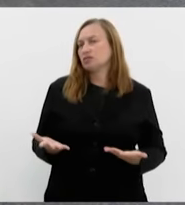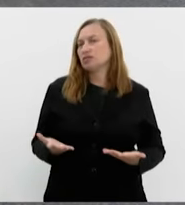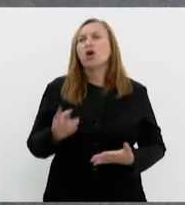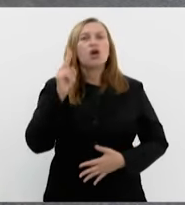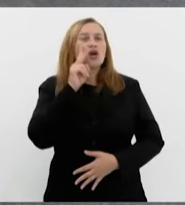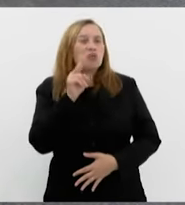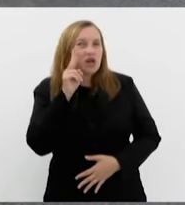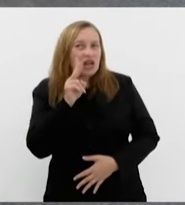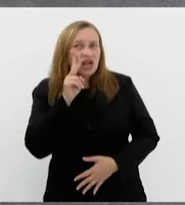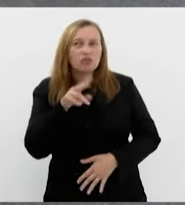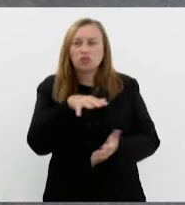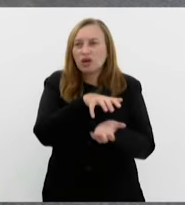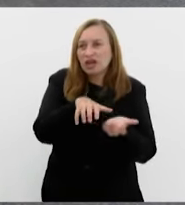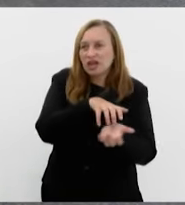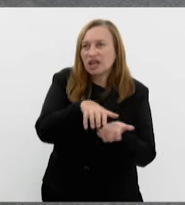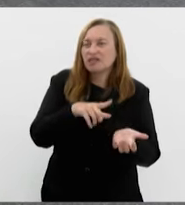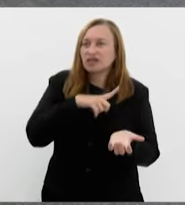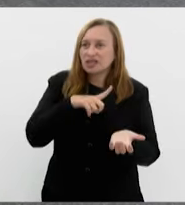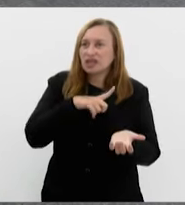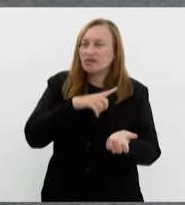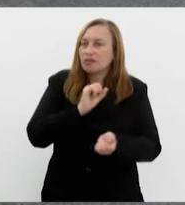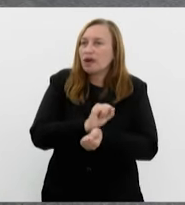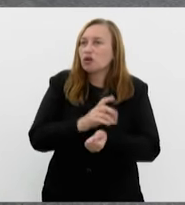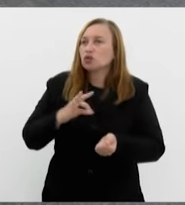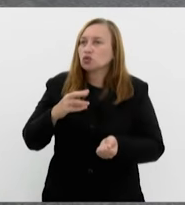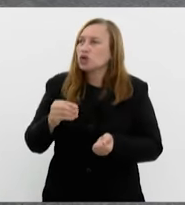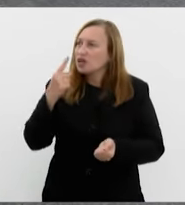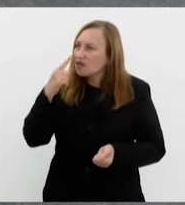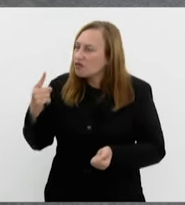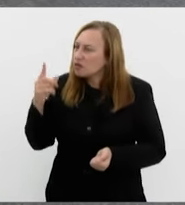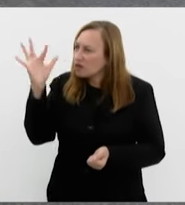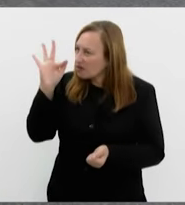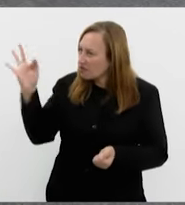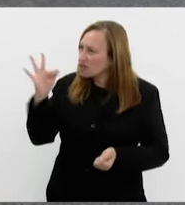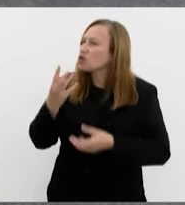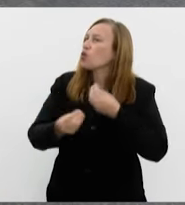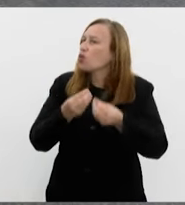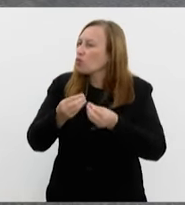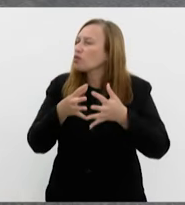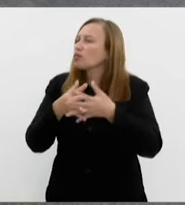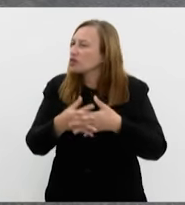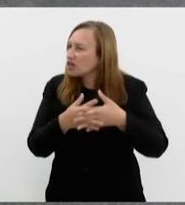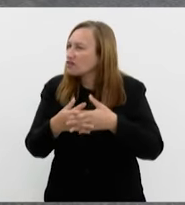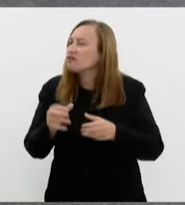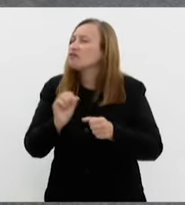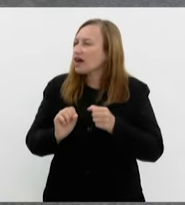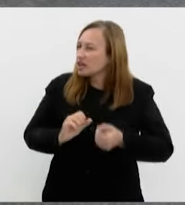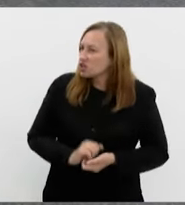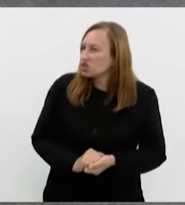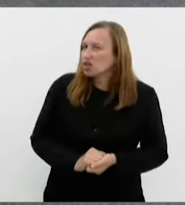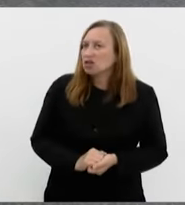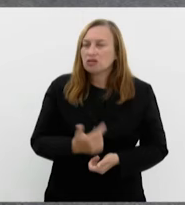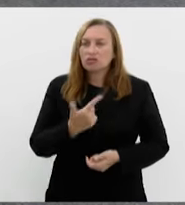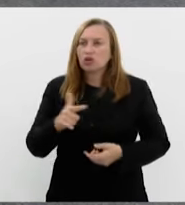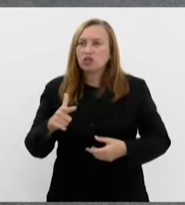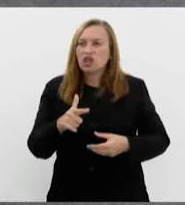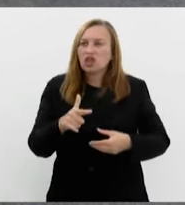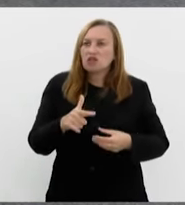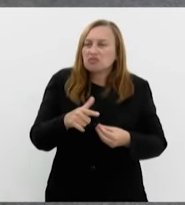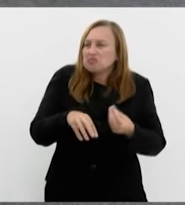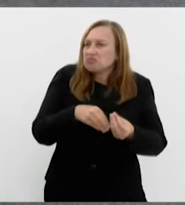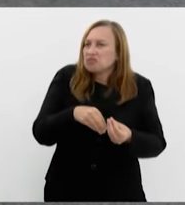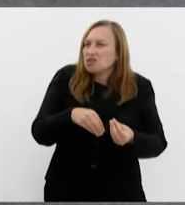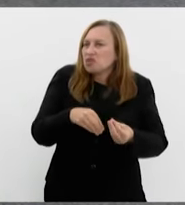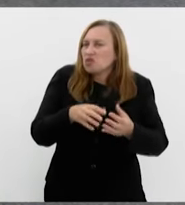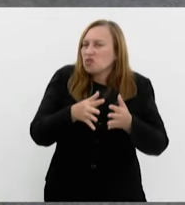lembro de uma greve que teve, como para tudo, você vê que é na França. Como é que os caminhoneiros fazem na França? Não tem baderna, simplesmente eles param os